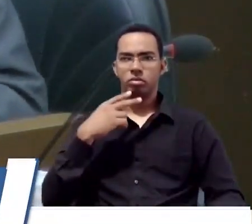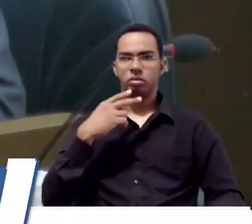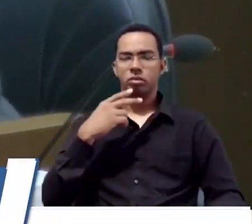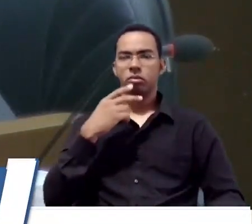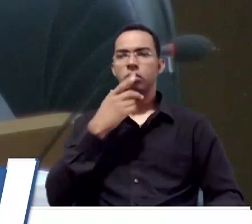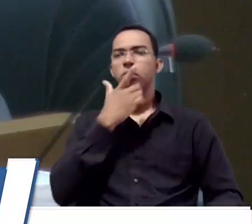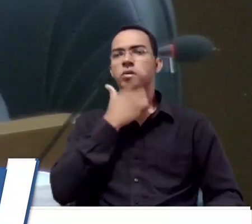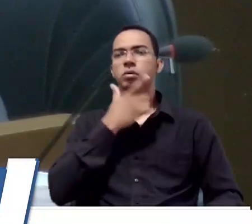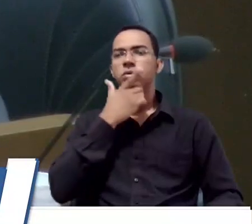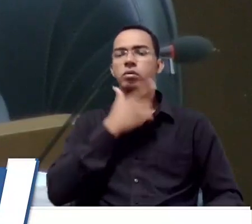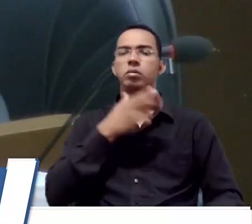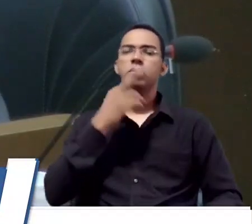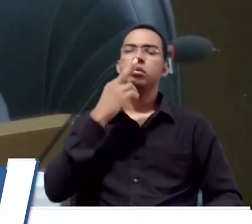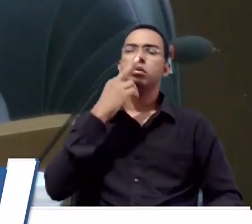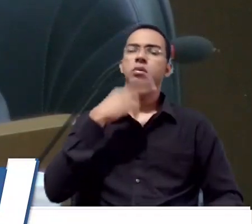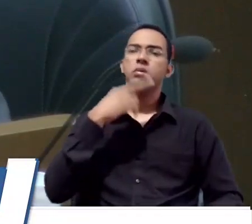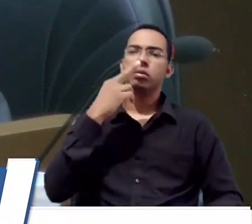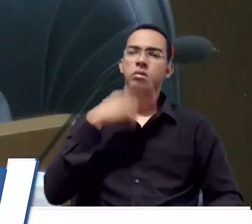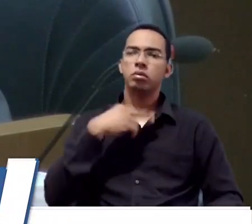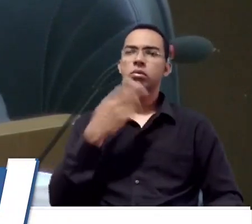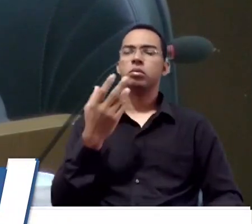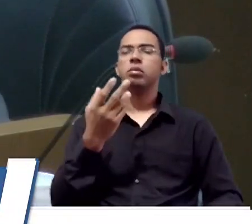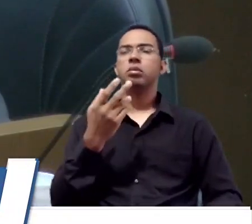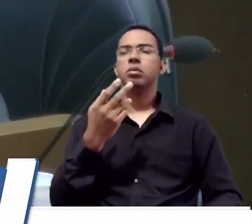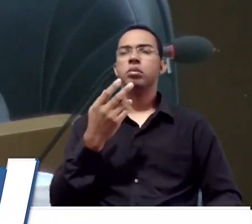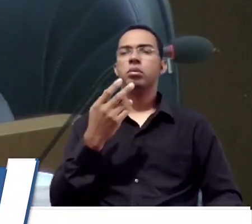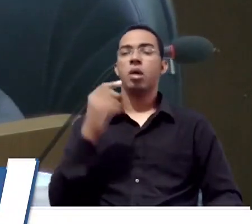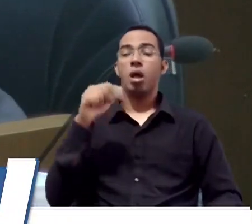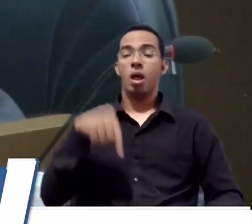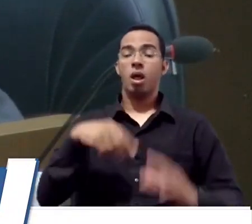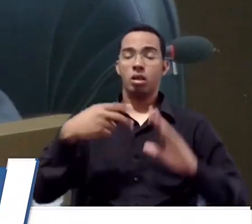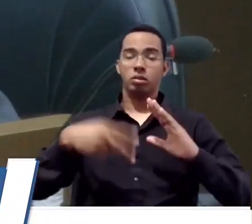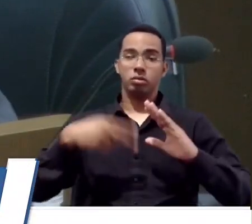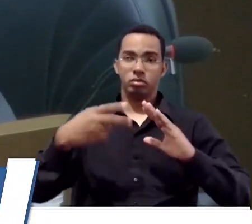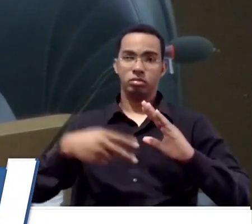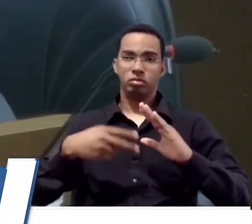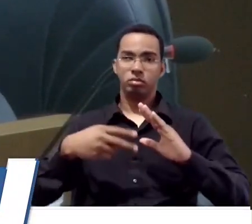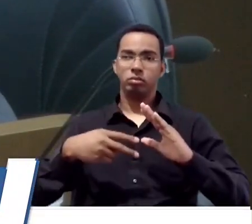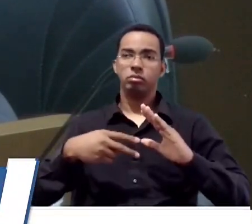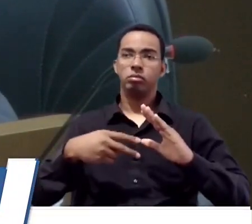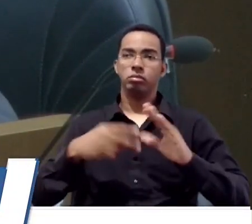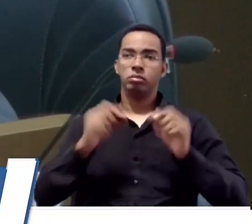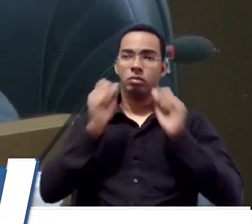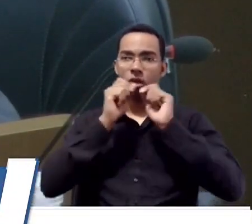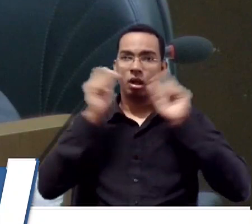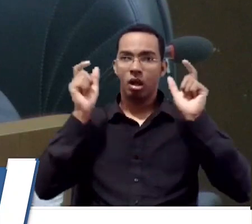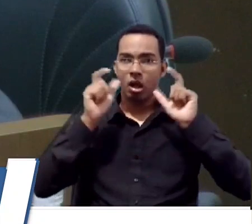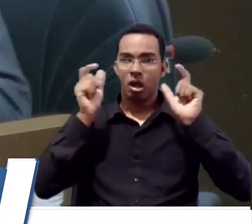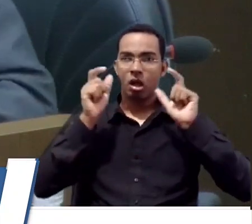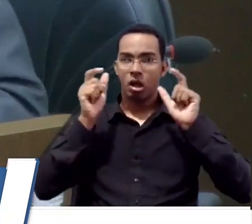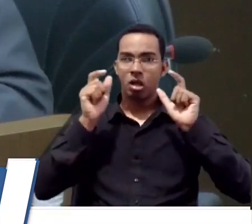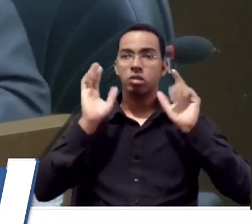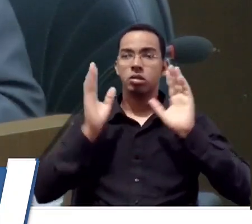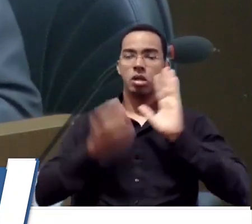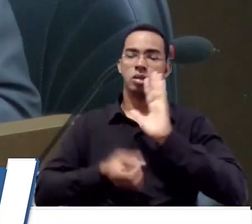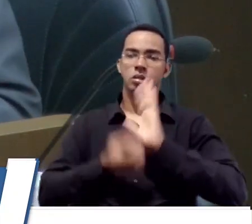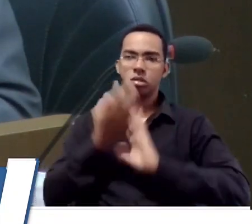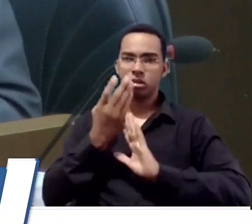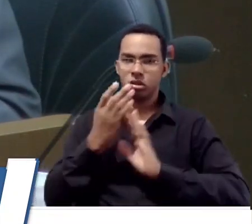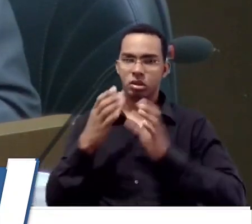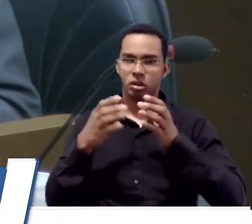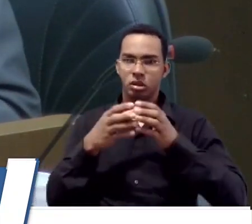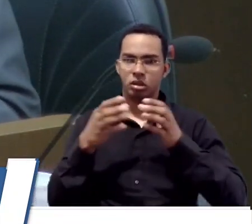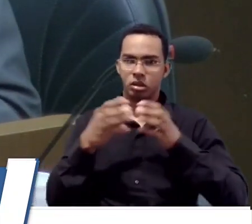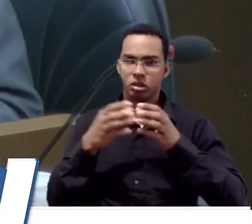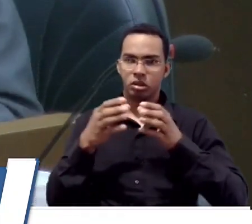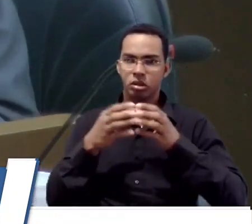Pelizaro, Ronaldo Carvalho, a Câmara Municipal está atenta, no qual foi criado a Frente